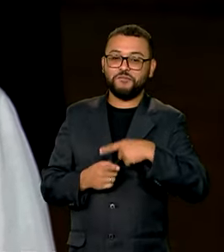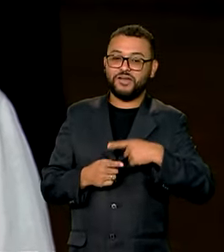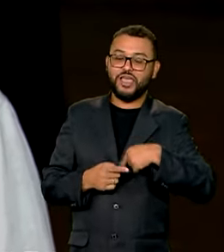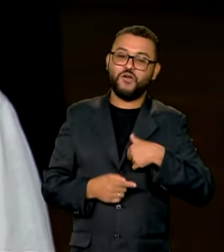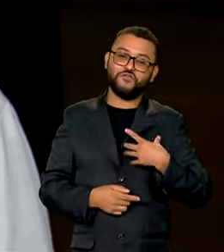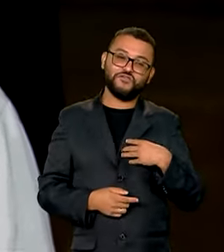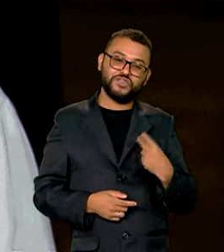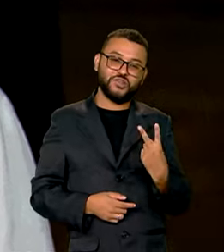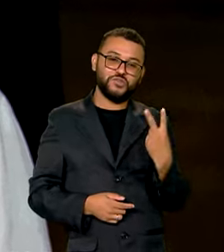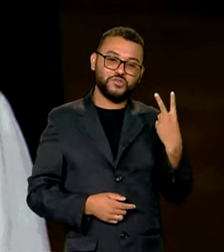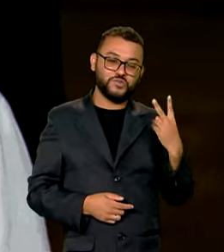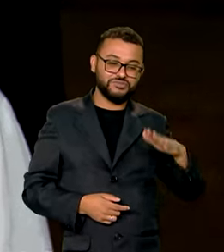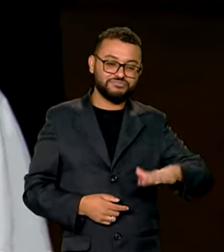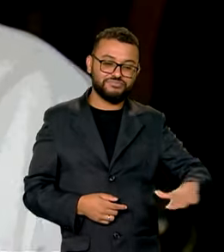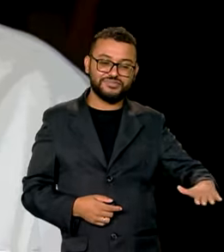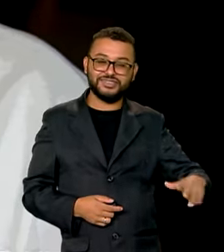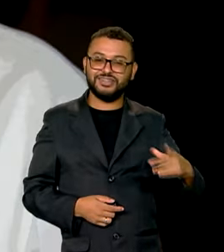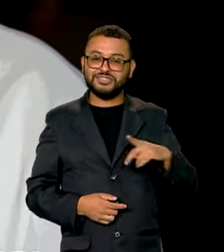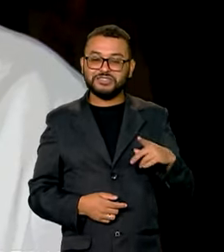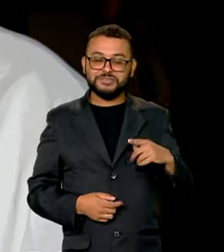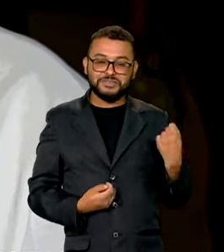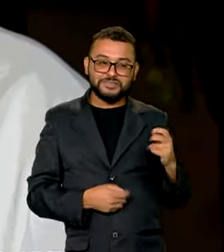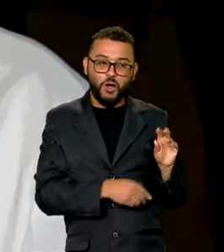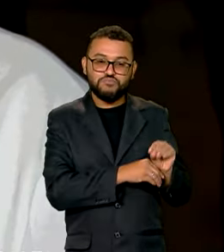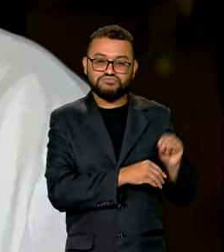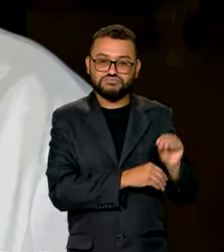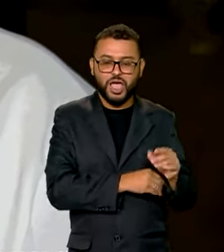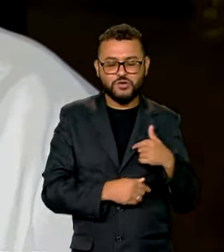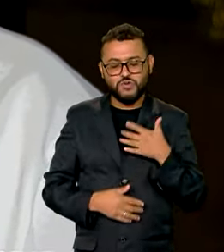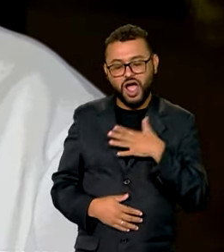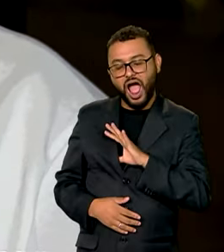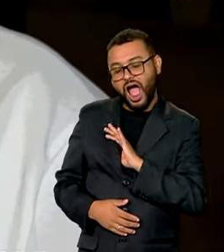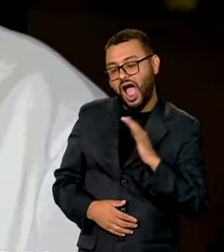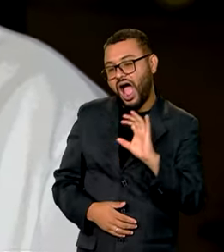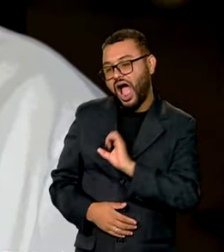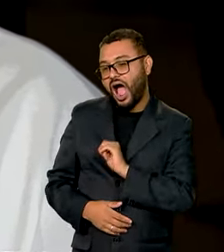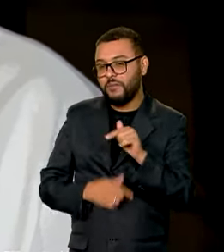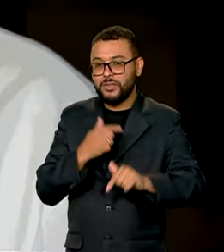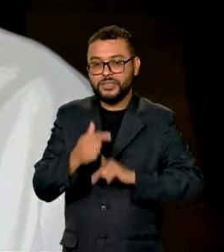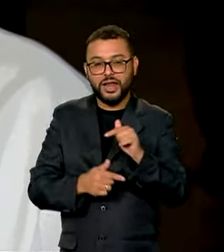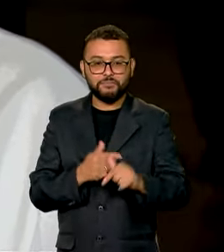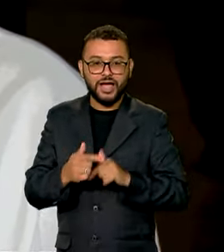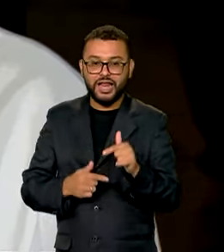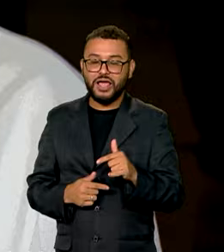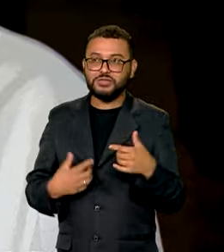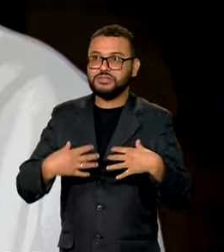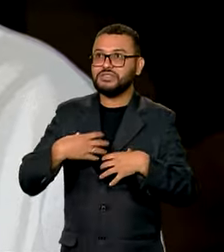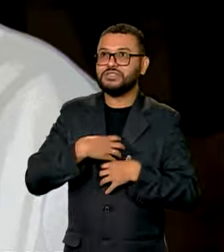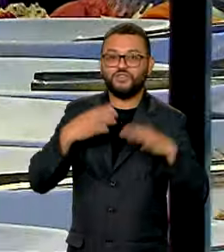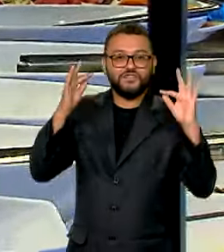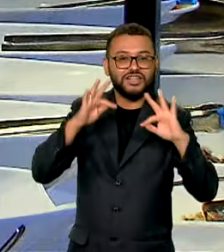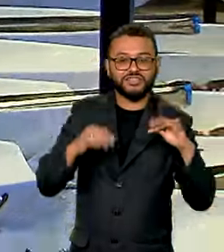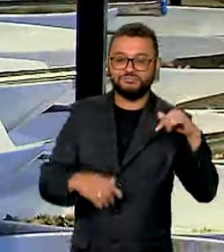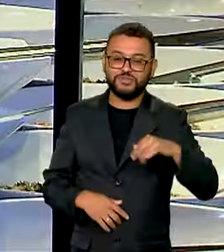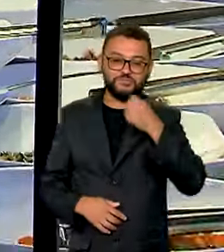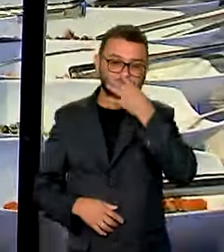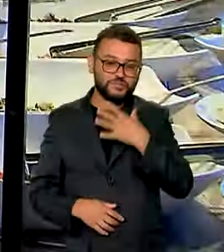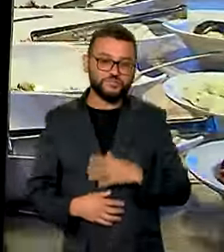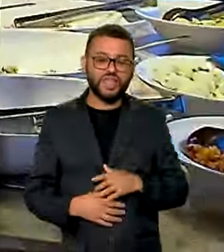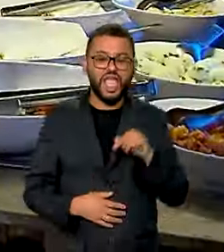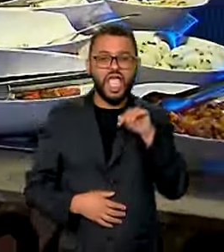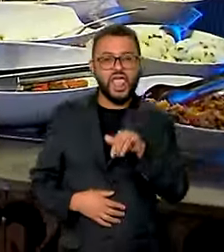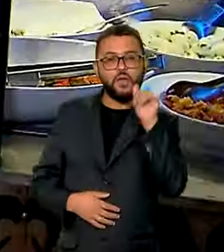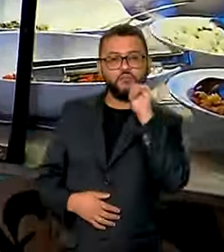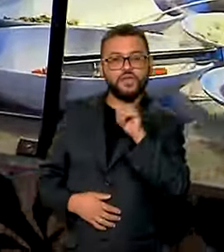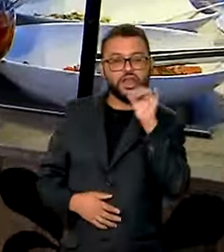crianças para criar, né? Eu gosto de trabalhar nessa área, entendeu? E eu estou muito feliz trabalhando aqui com eles. A Raimunda